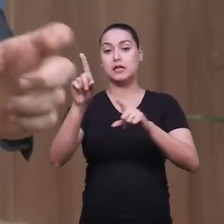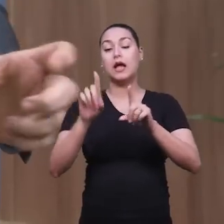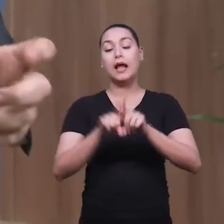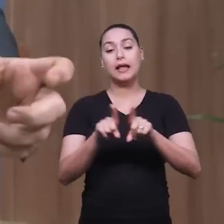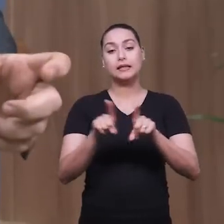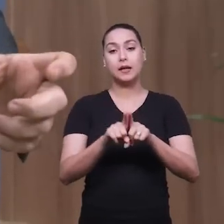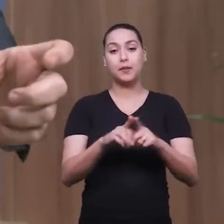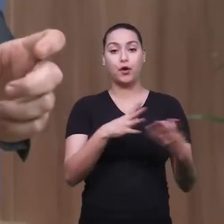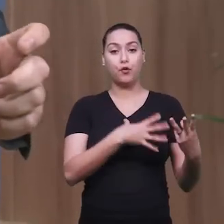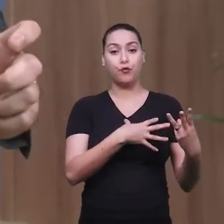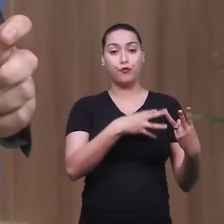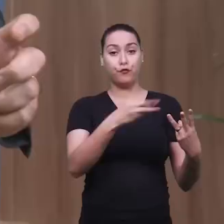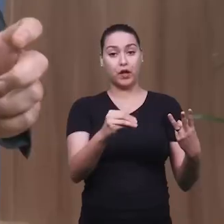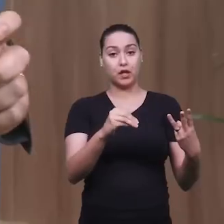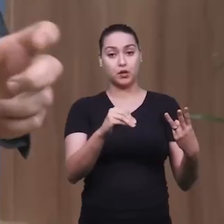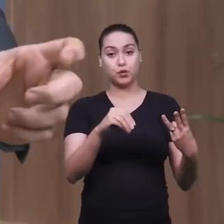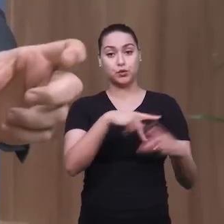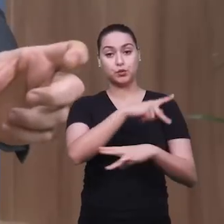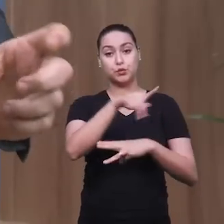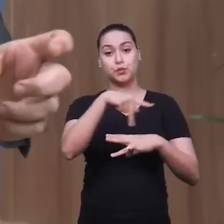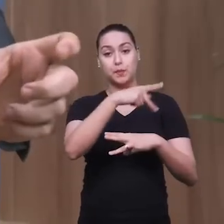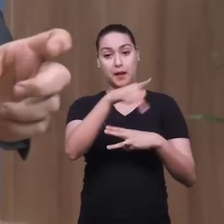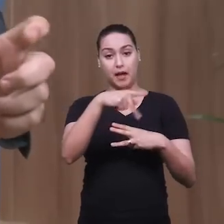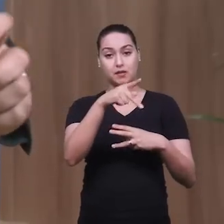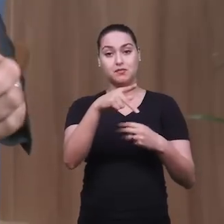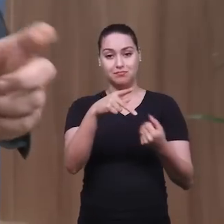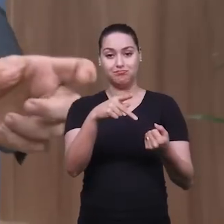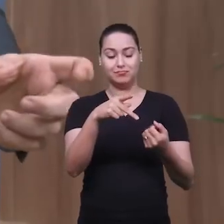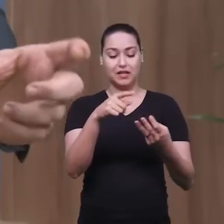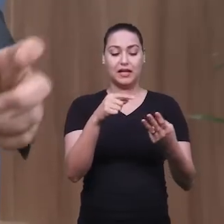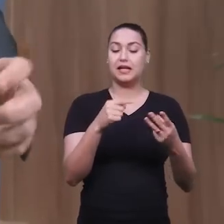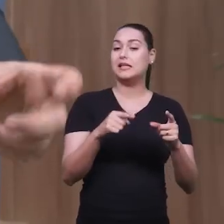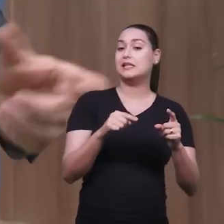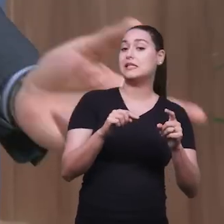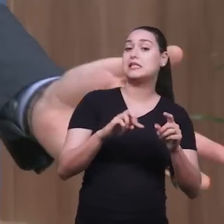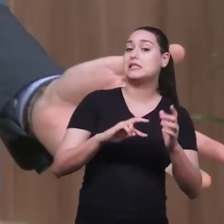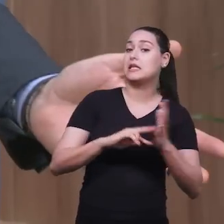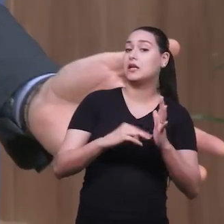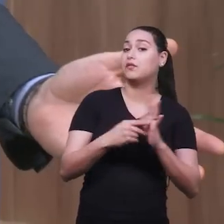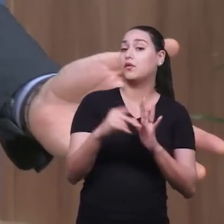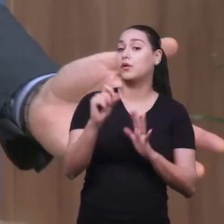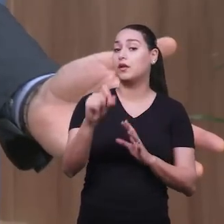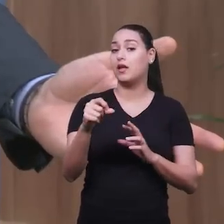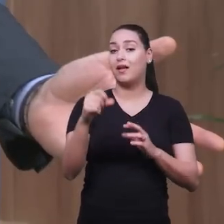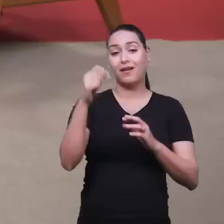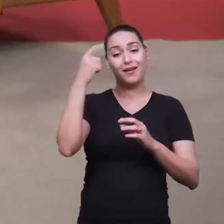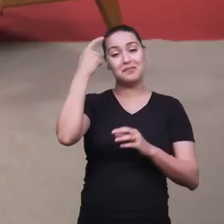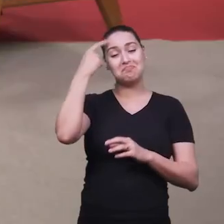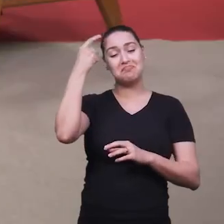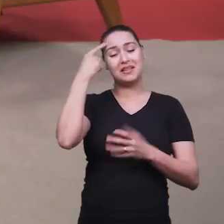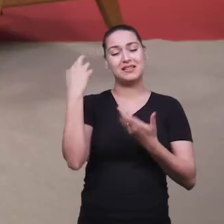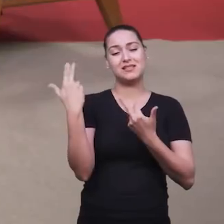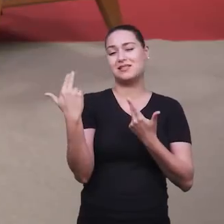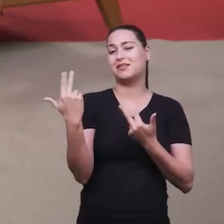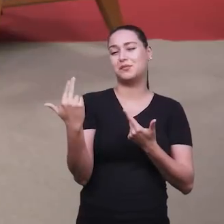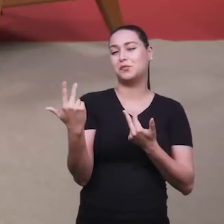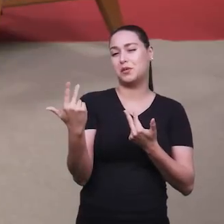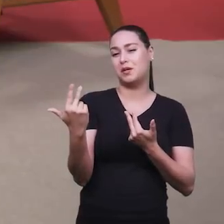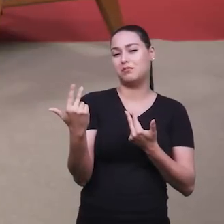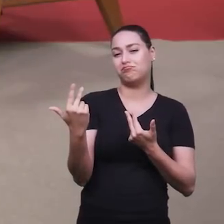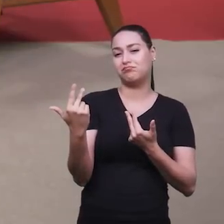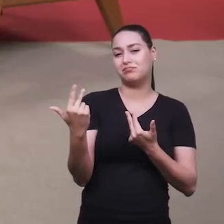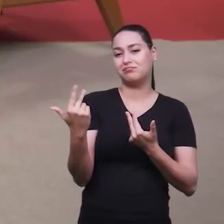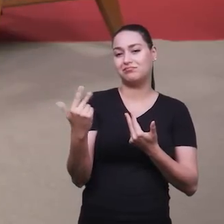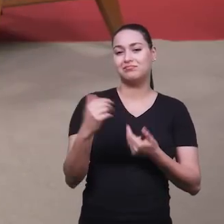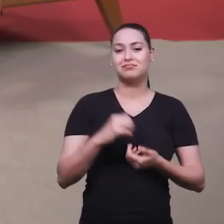gente falou sobre o estrangeiro, mas de maneira simplificada, o filho estrangeiro é aquele que é gerado nessa mentalidade. Claro. Né? Claro. Aquele que às